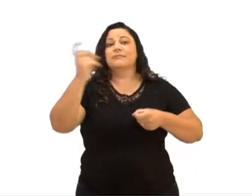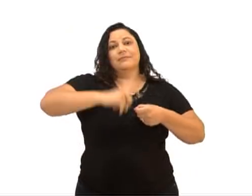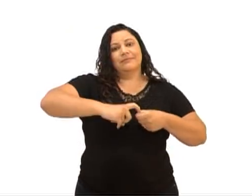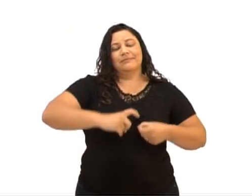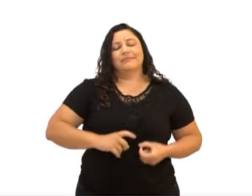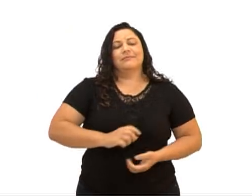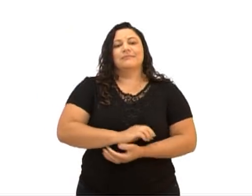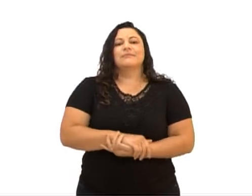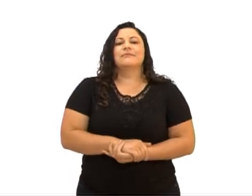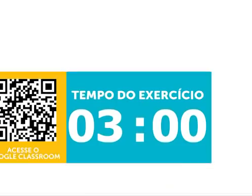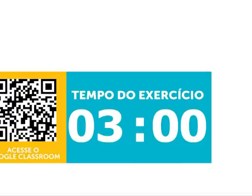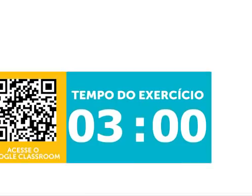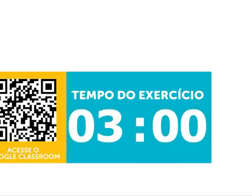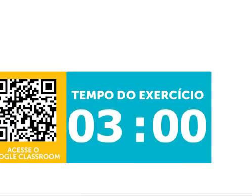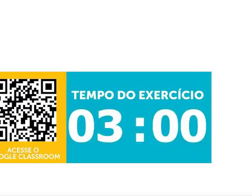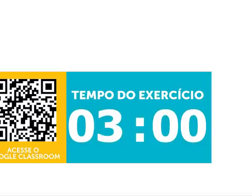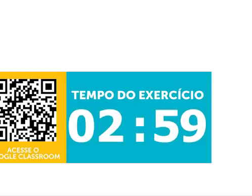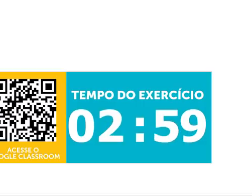volta.